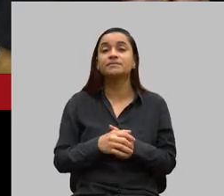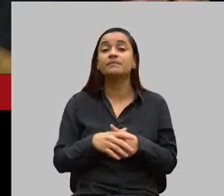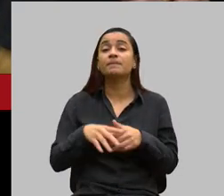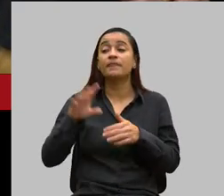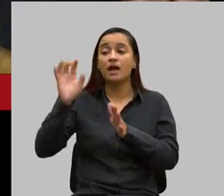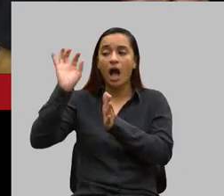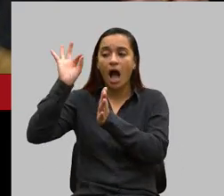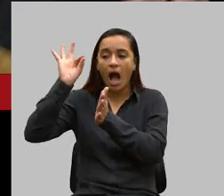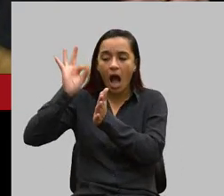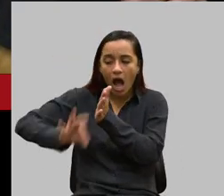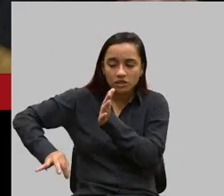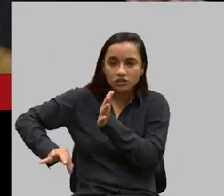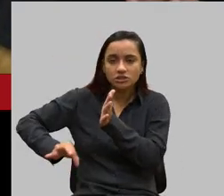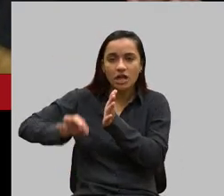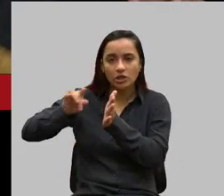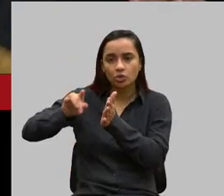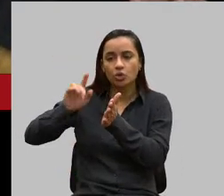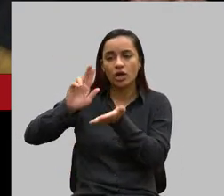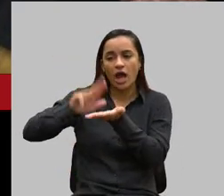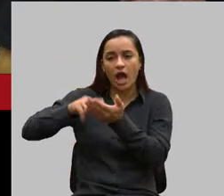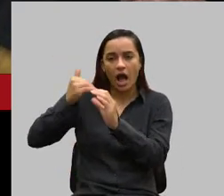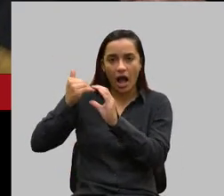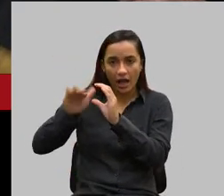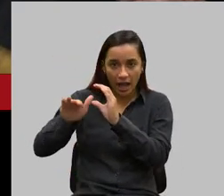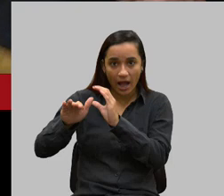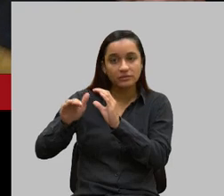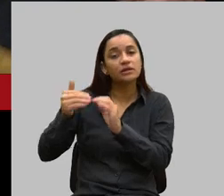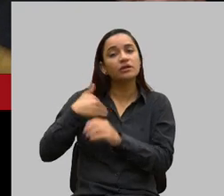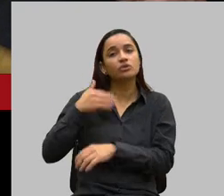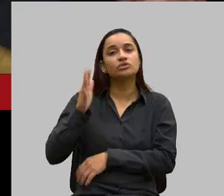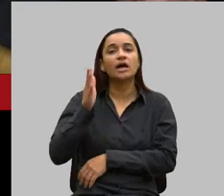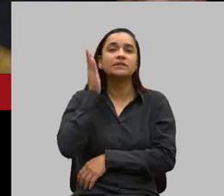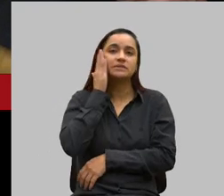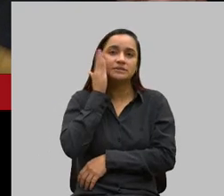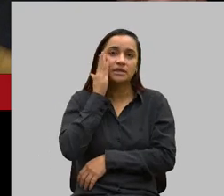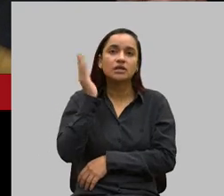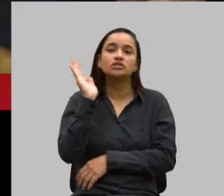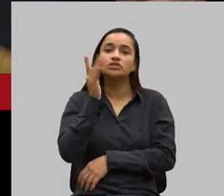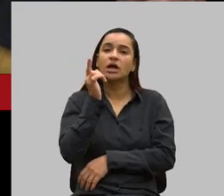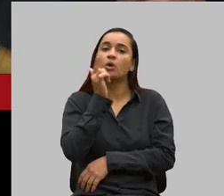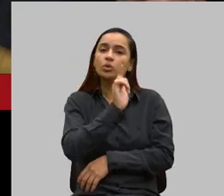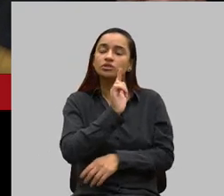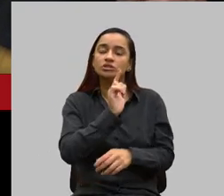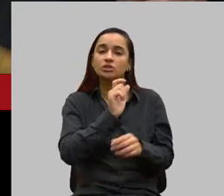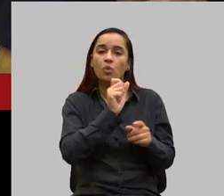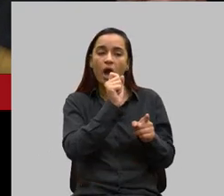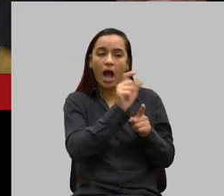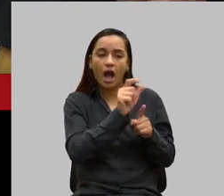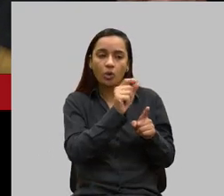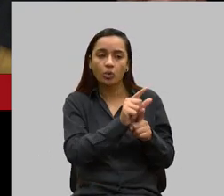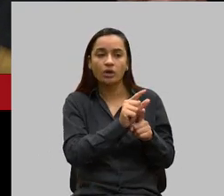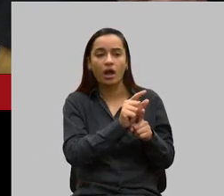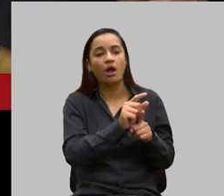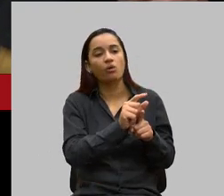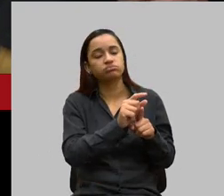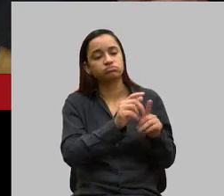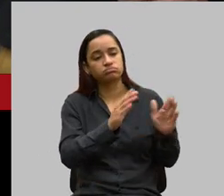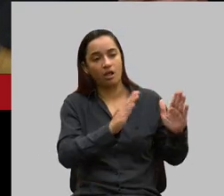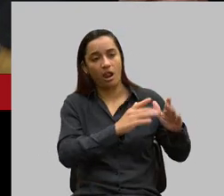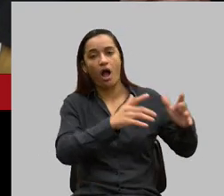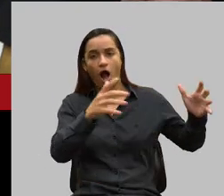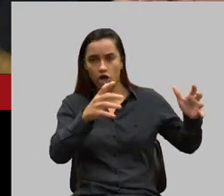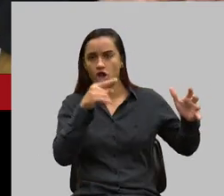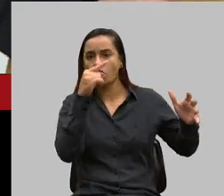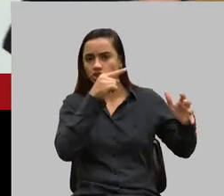desse dess carta de intenção eu já sei que andrix já alugou o imóvel lá em Valadares até grande di de passagem de uma antiga